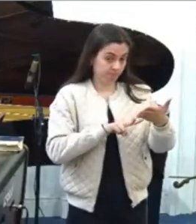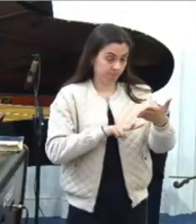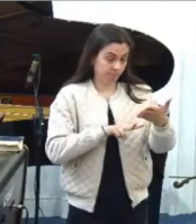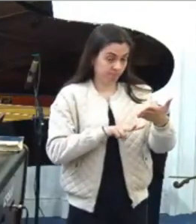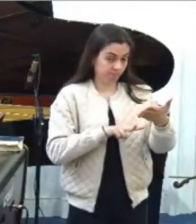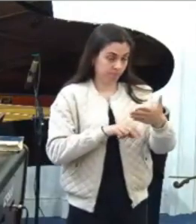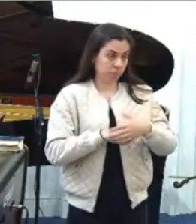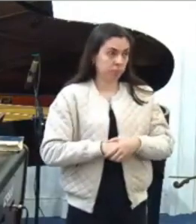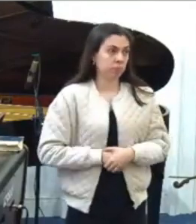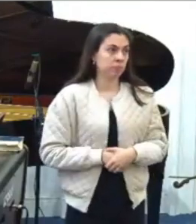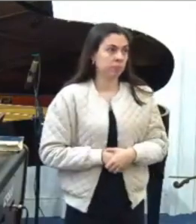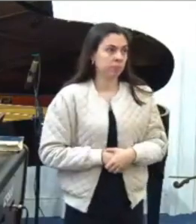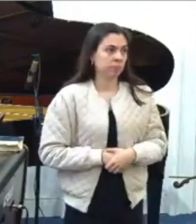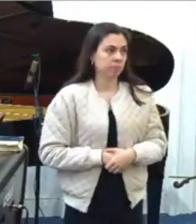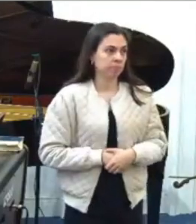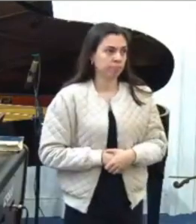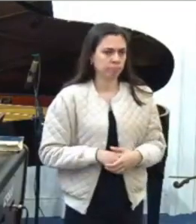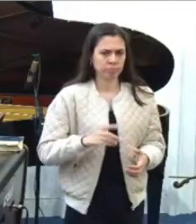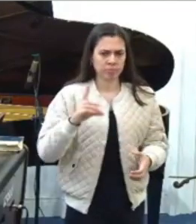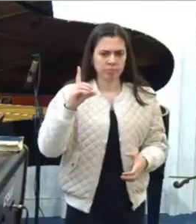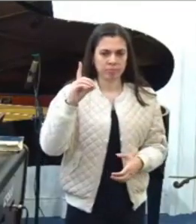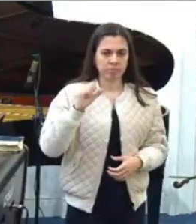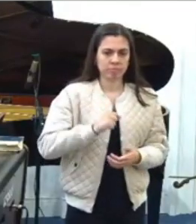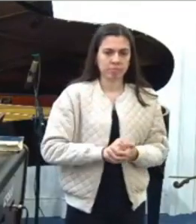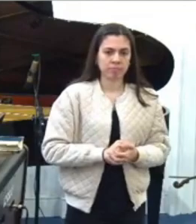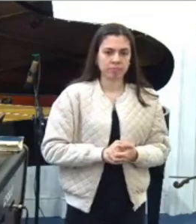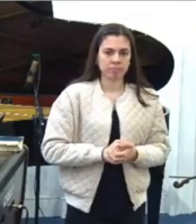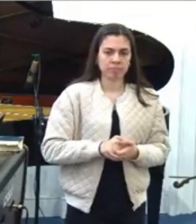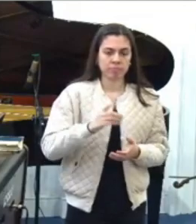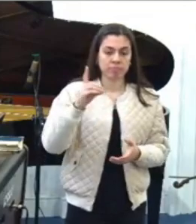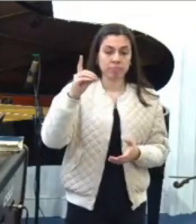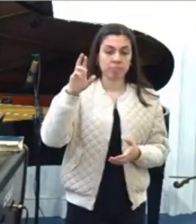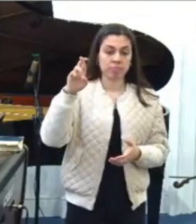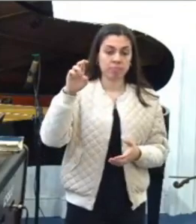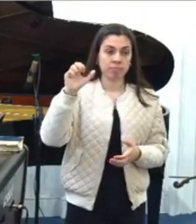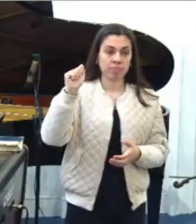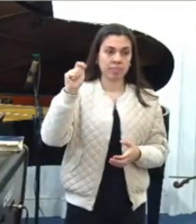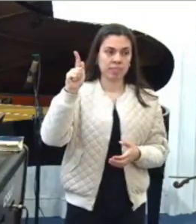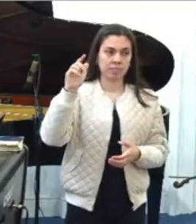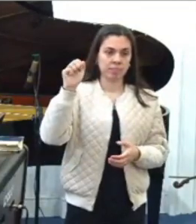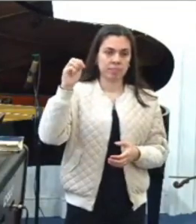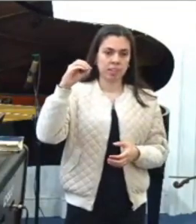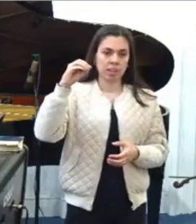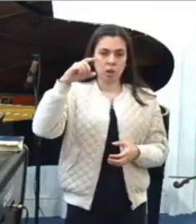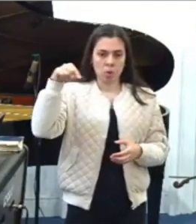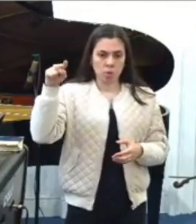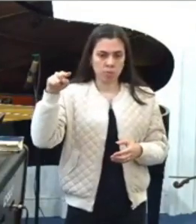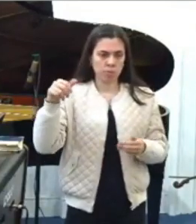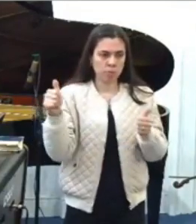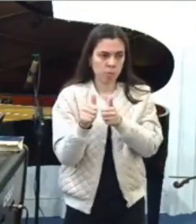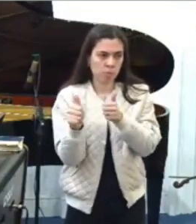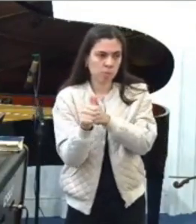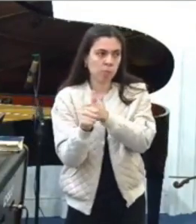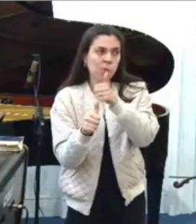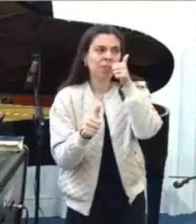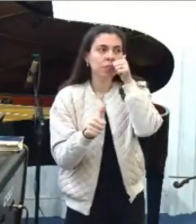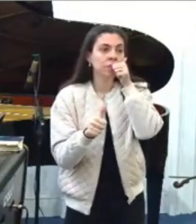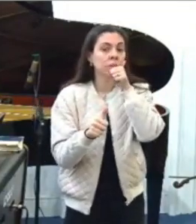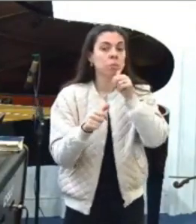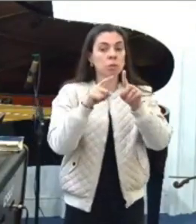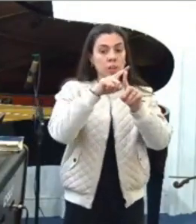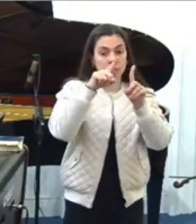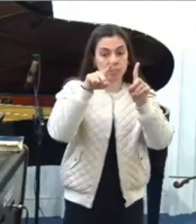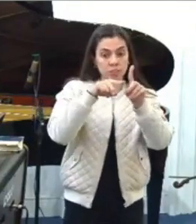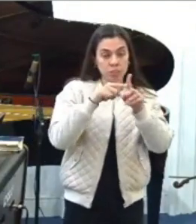partir do versículo 13. Quando o dragão viu que tinha sido atirado para a terra, perseguiu a mulher que tinha dado à luz o